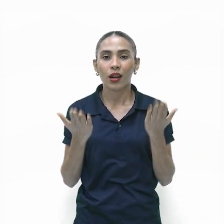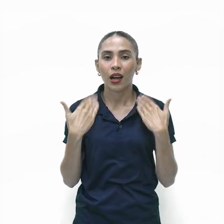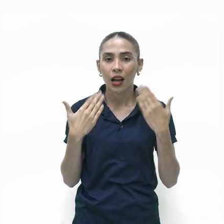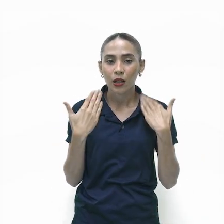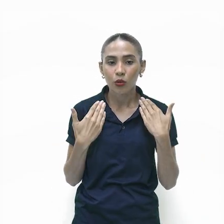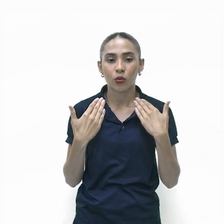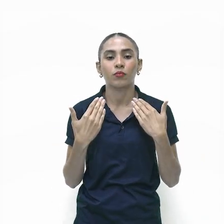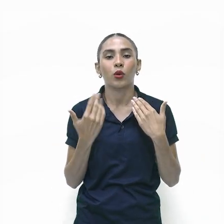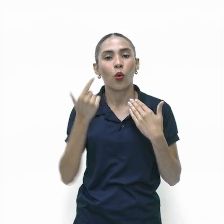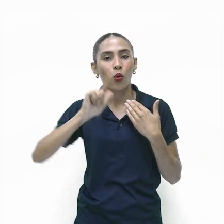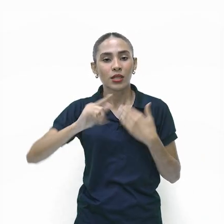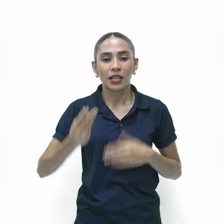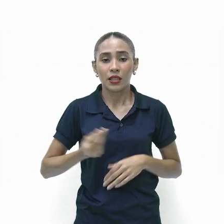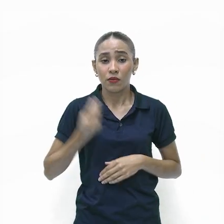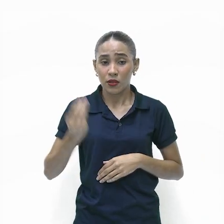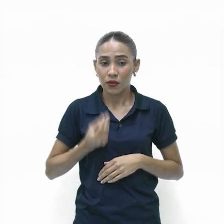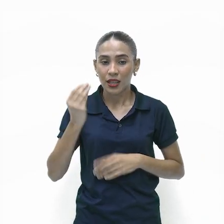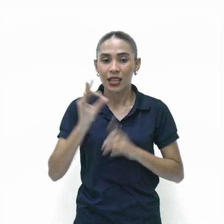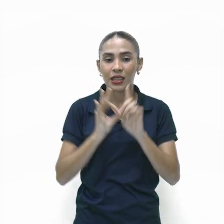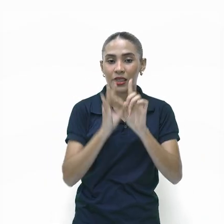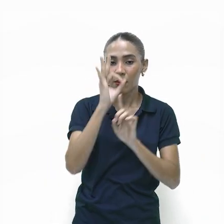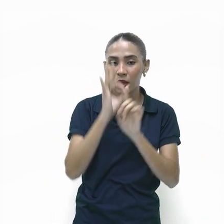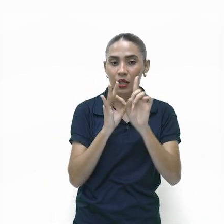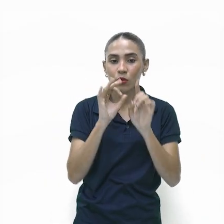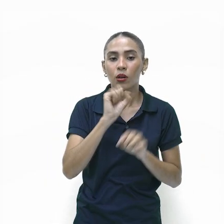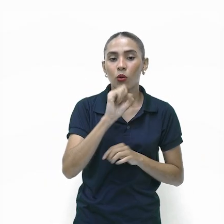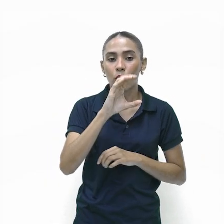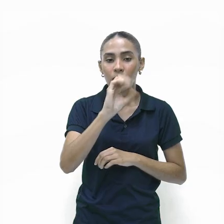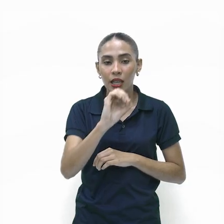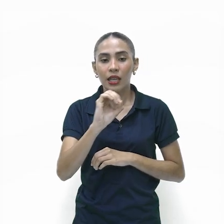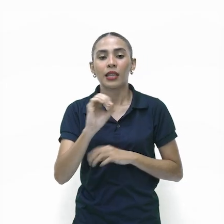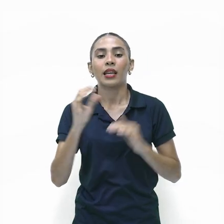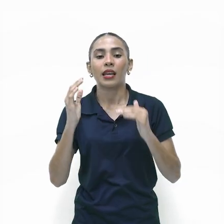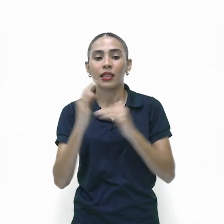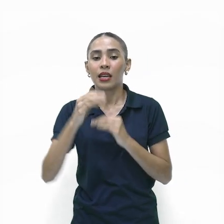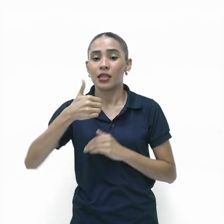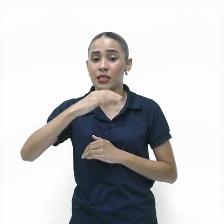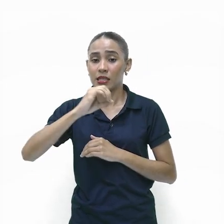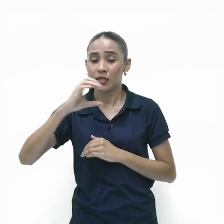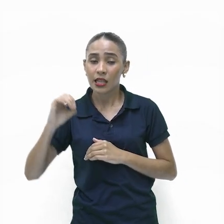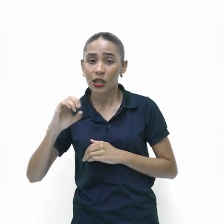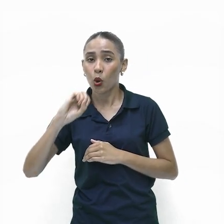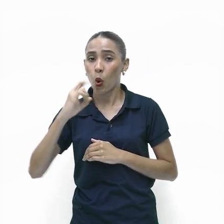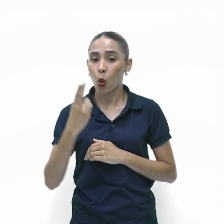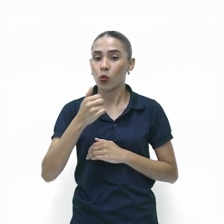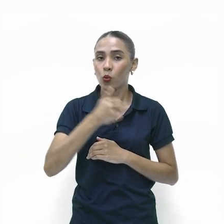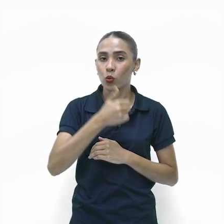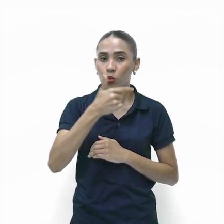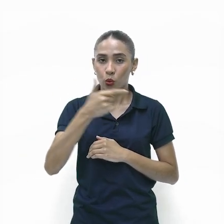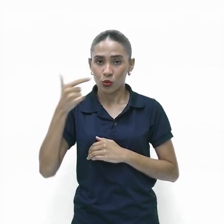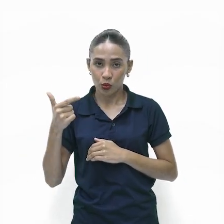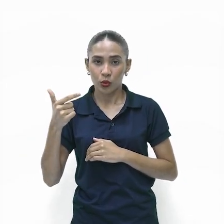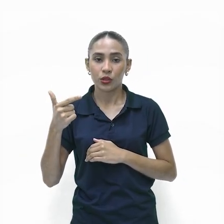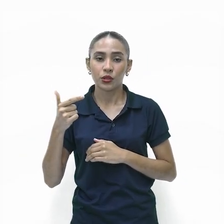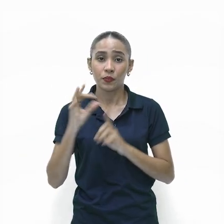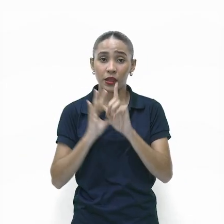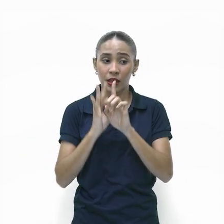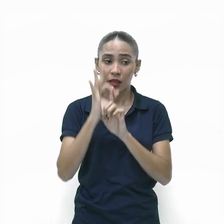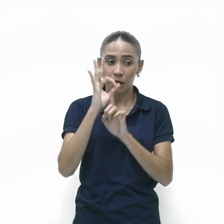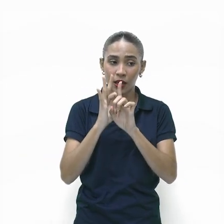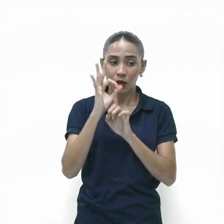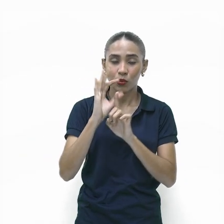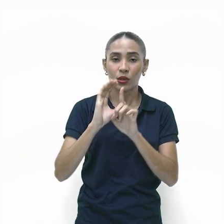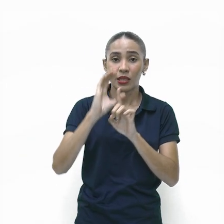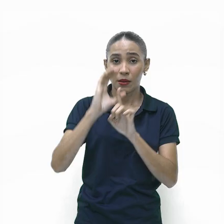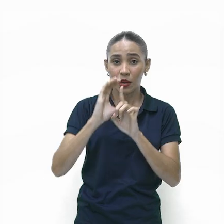aí a temperatura de 80, 100 graus, até mais, né? Alguns chegam a aguentar a temperatura de 122 graus